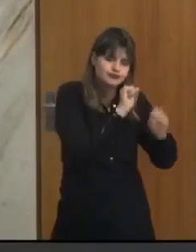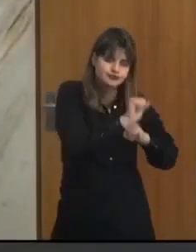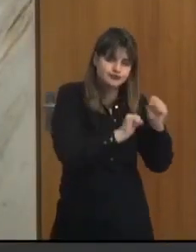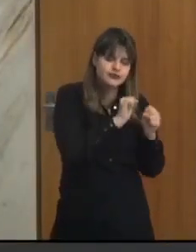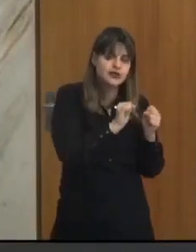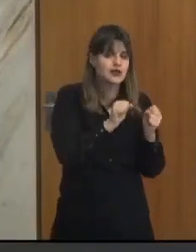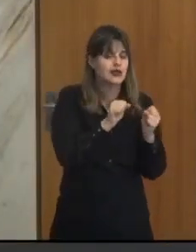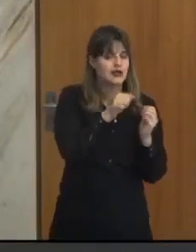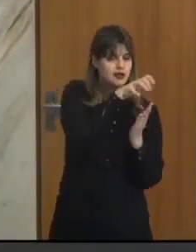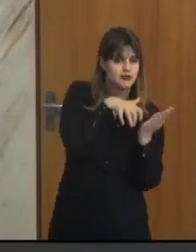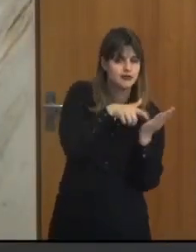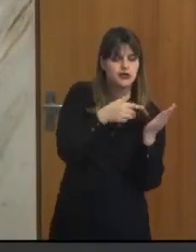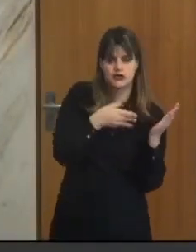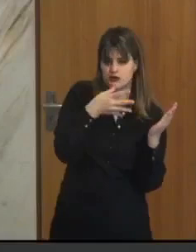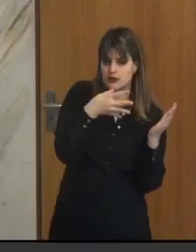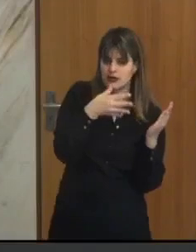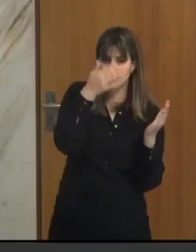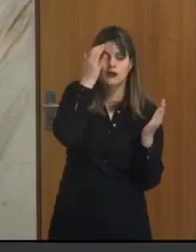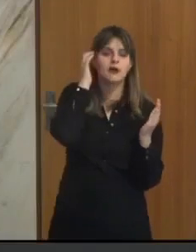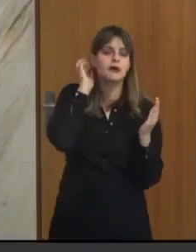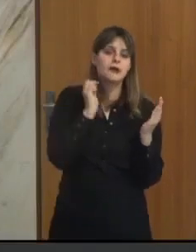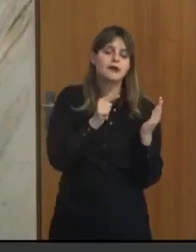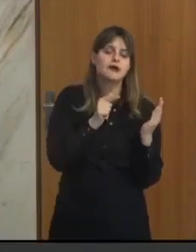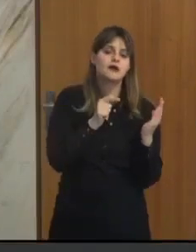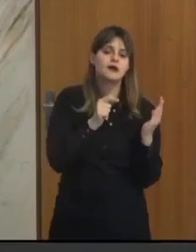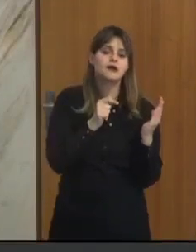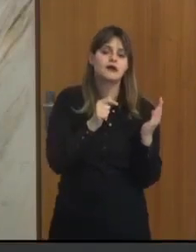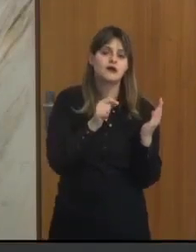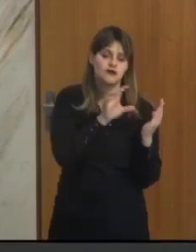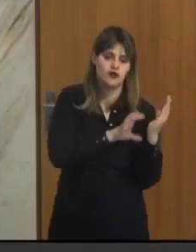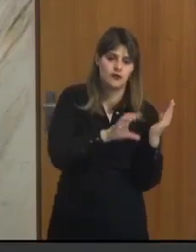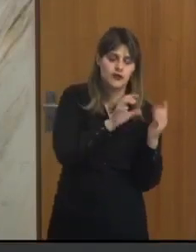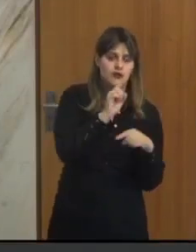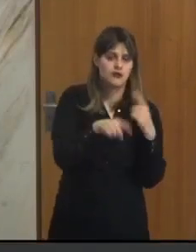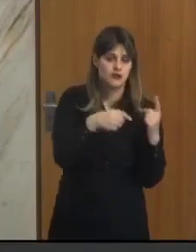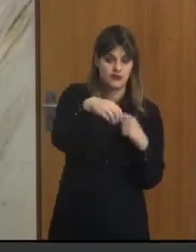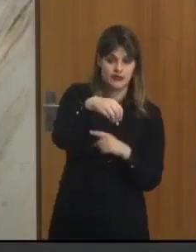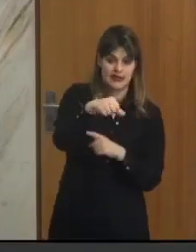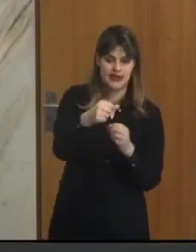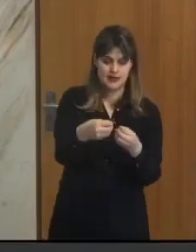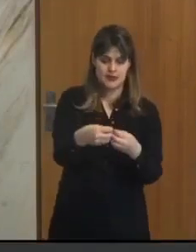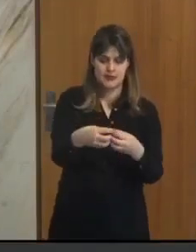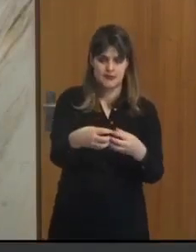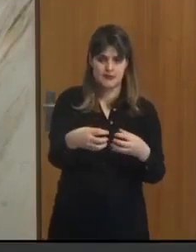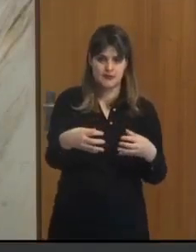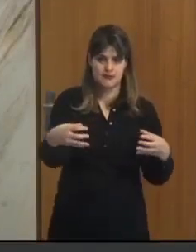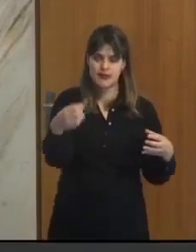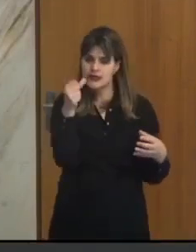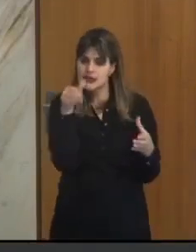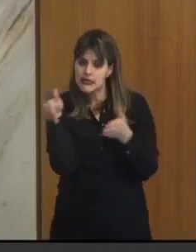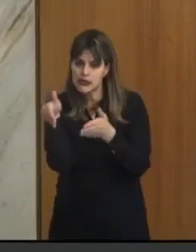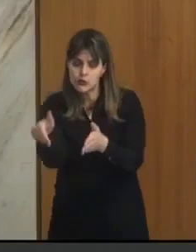se descreve exatamente desta maneira. Estende-se, pois, amenamente esta terra, próximo do curso de um certo rio